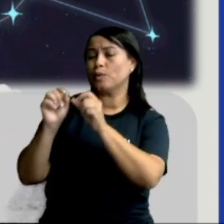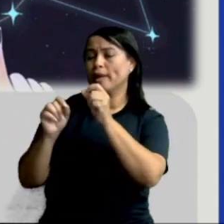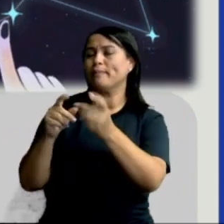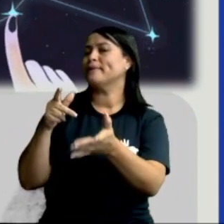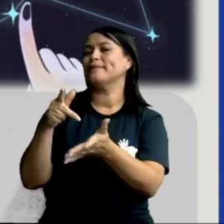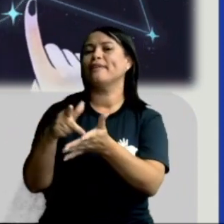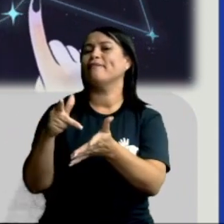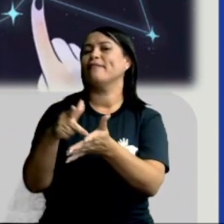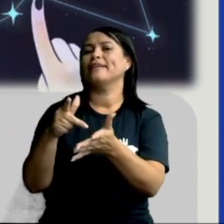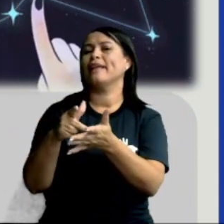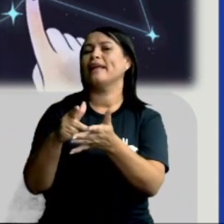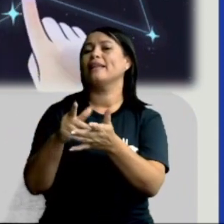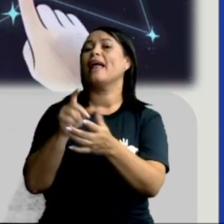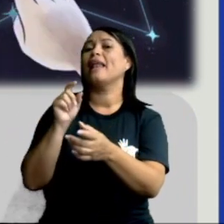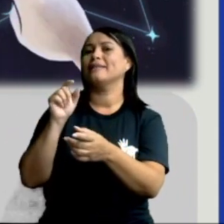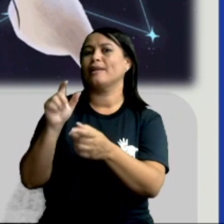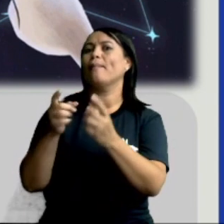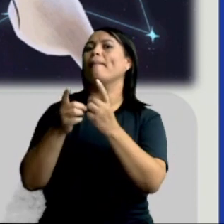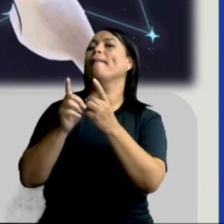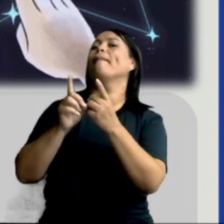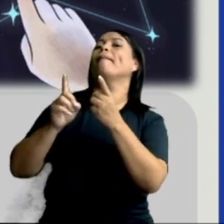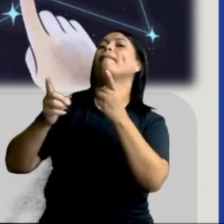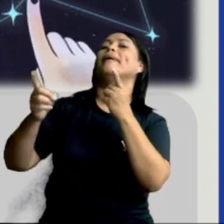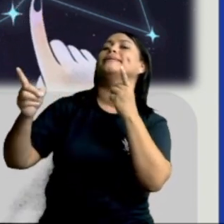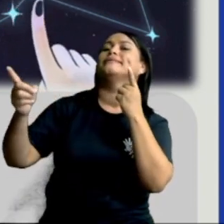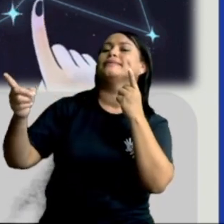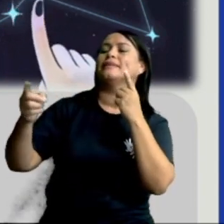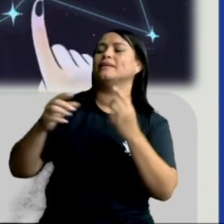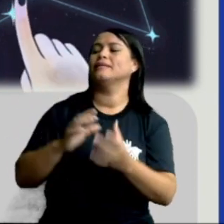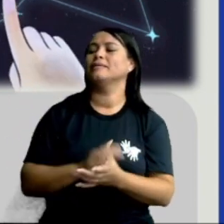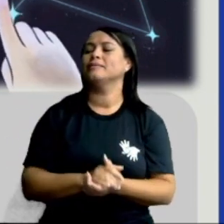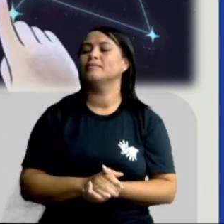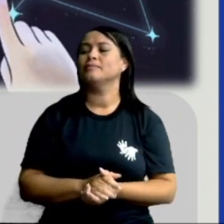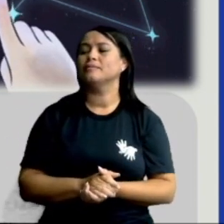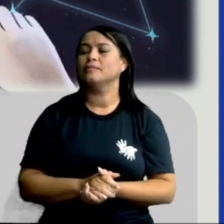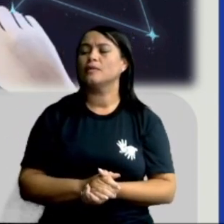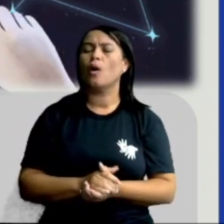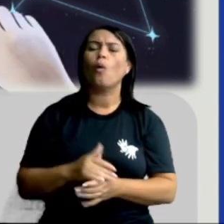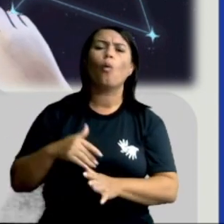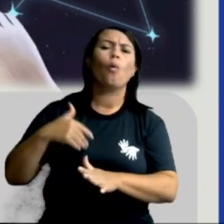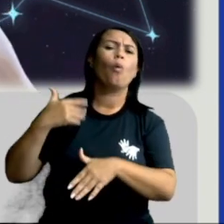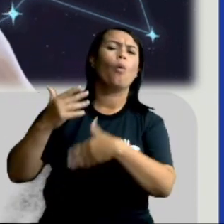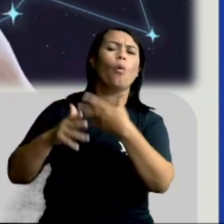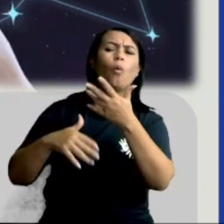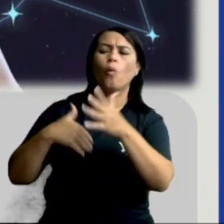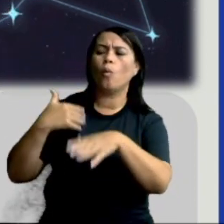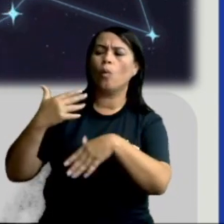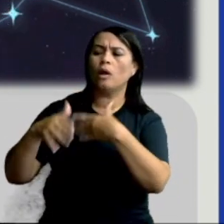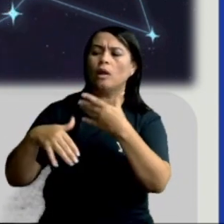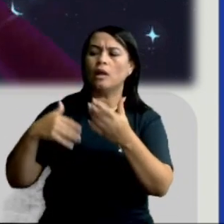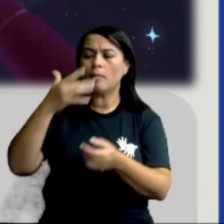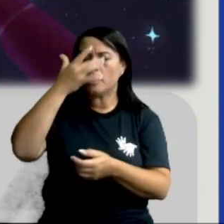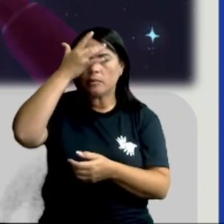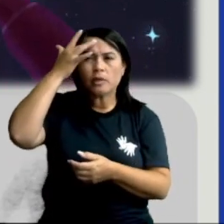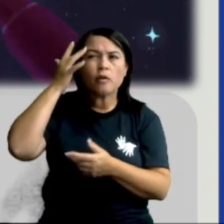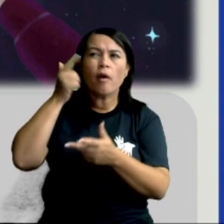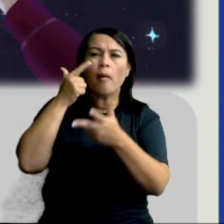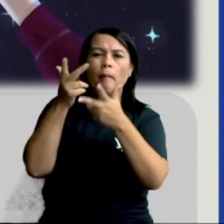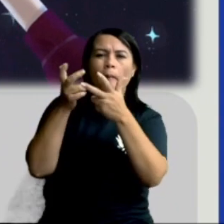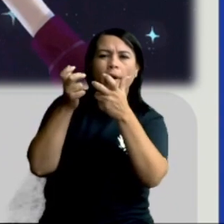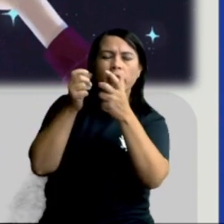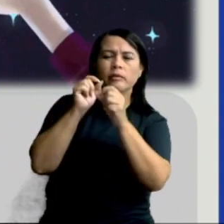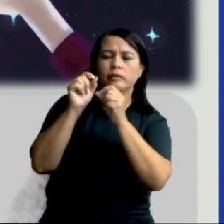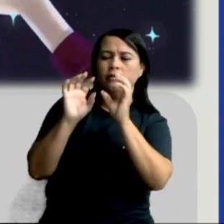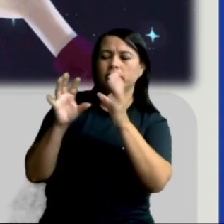na verdade, elas estão bem distantes. Com o tempo, os povos perceberam que